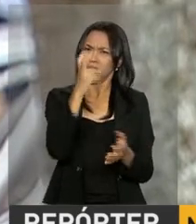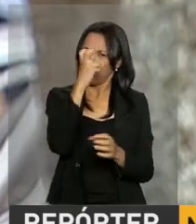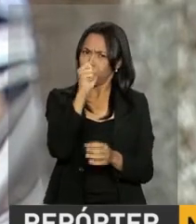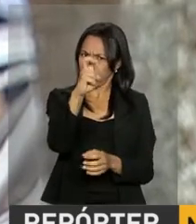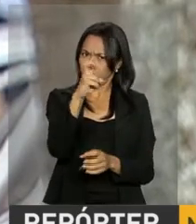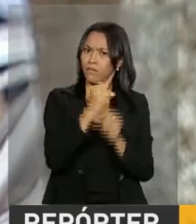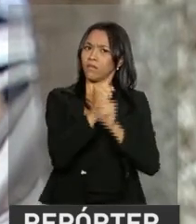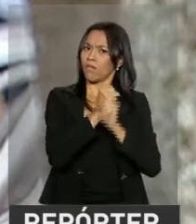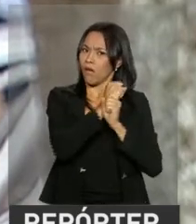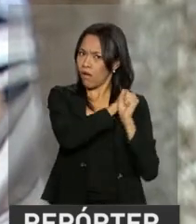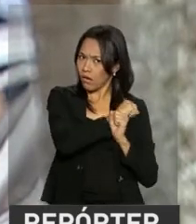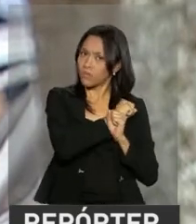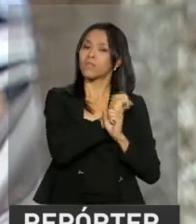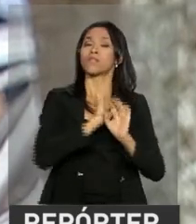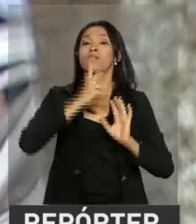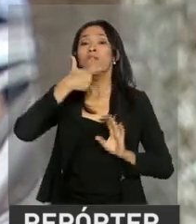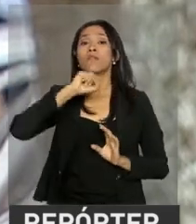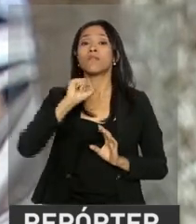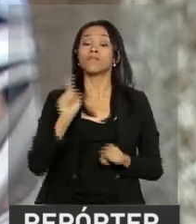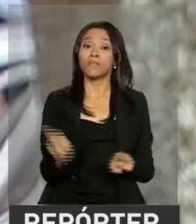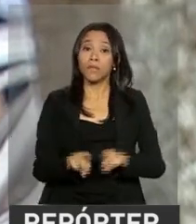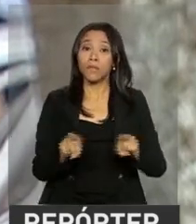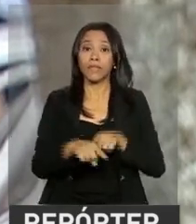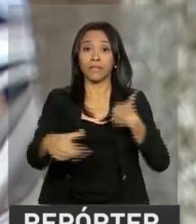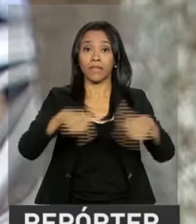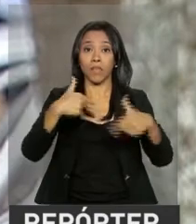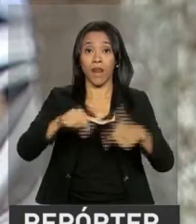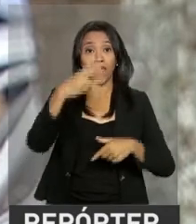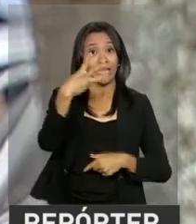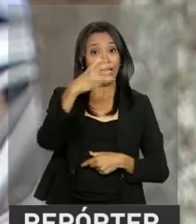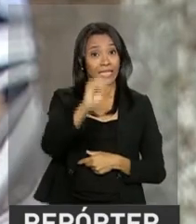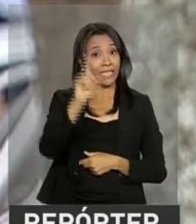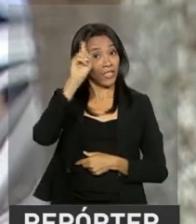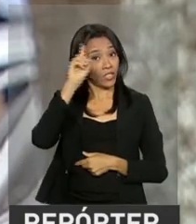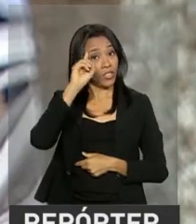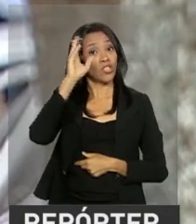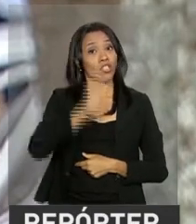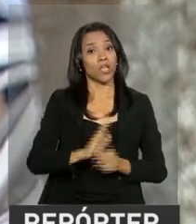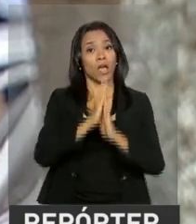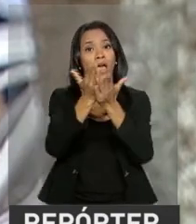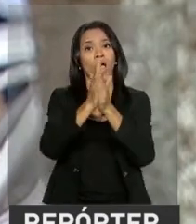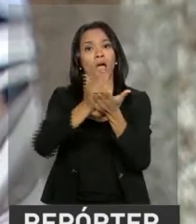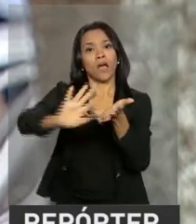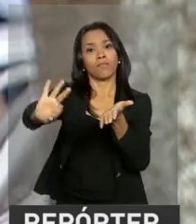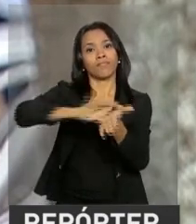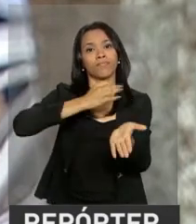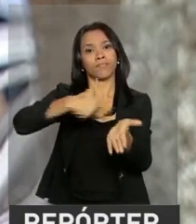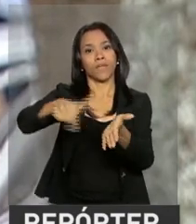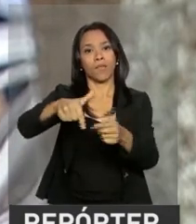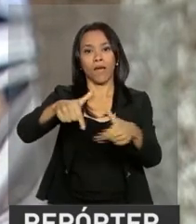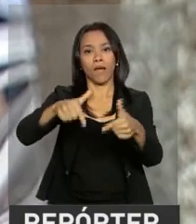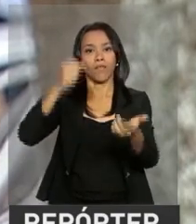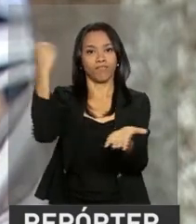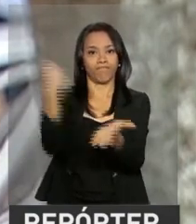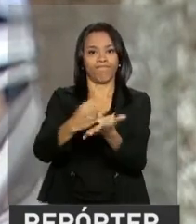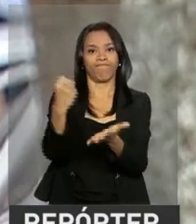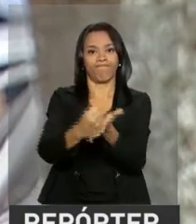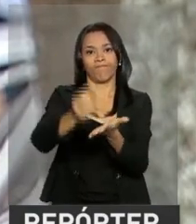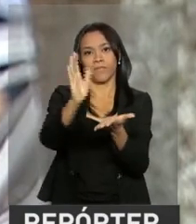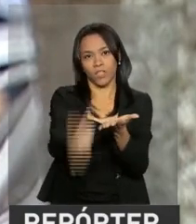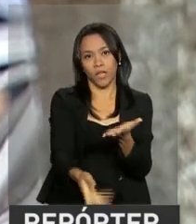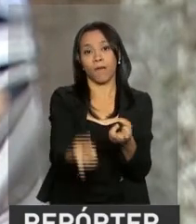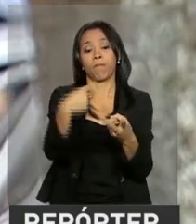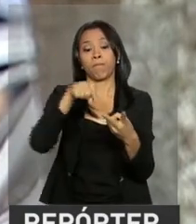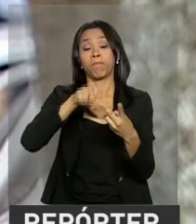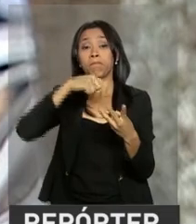anos quem trabalhava há pelo menos 30 dias com carteira assinada em 2014 e também com um remendo